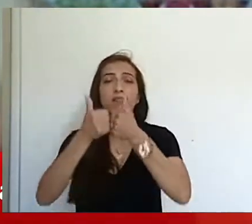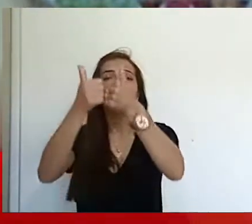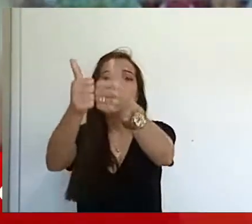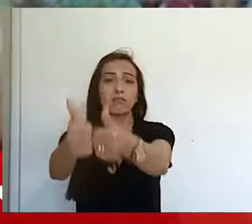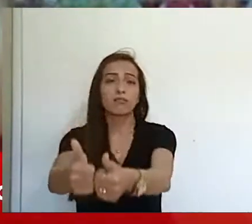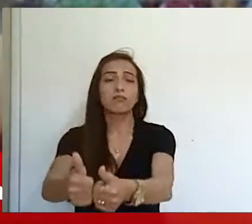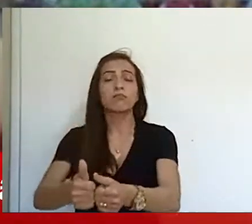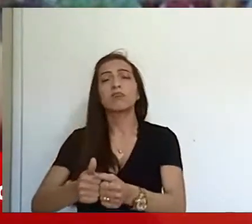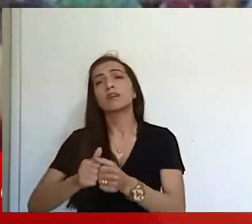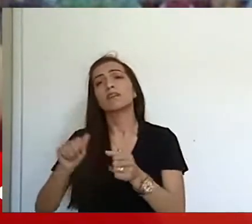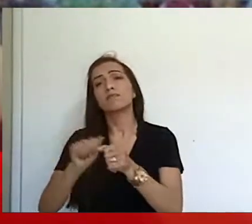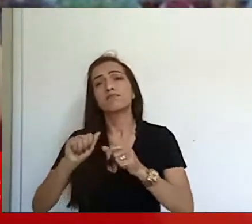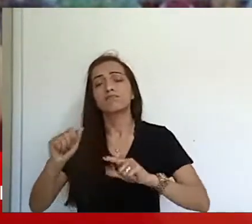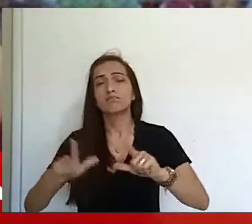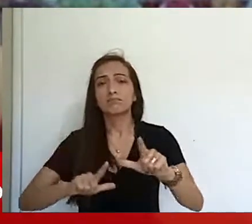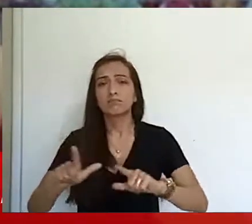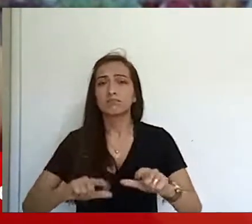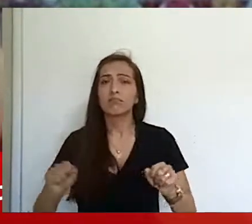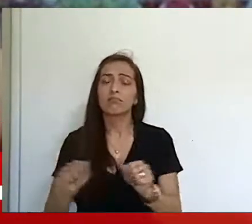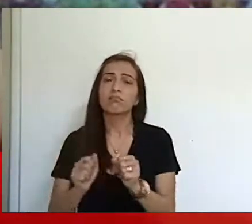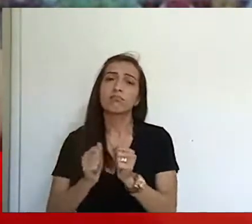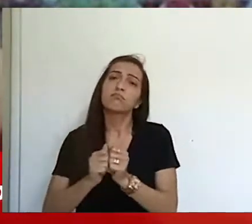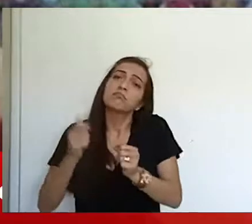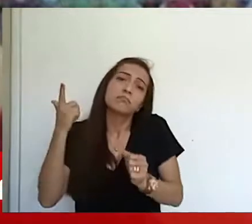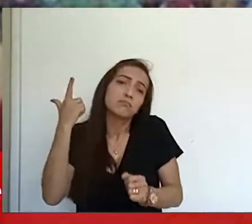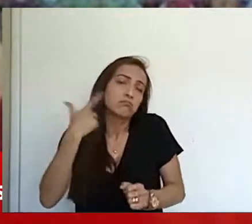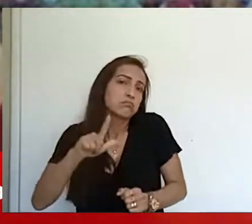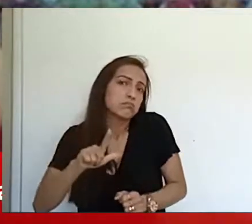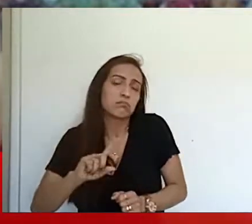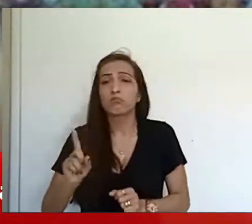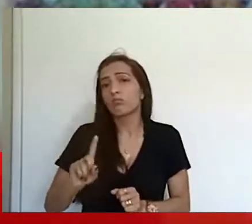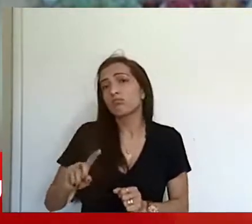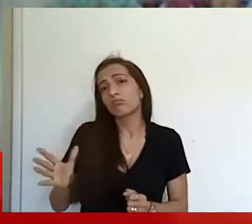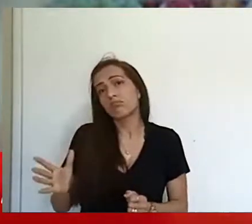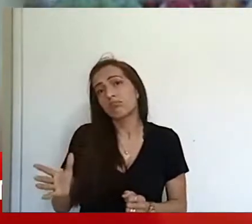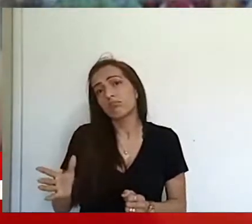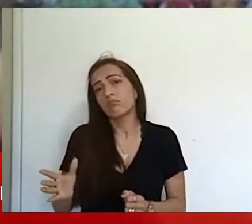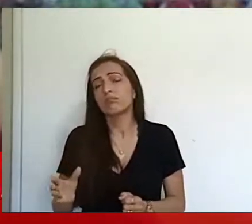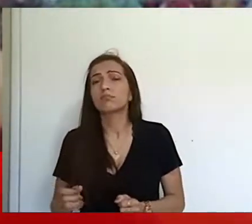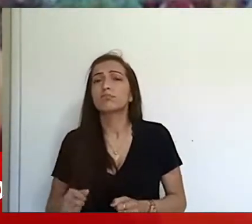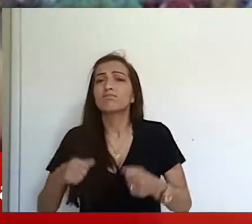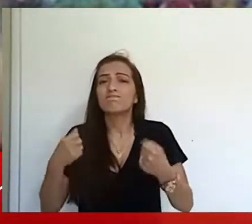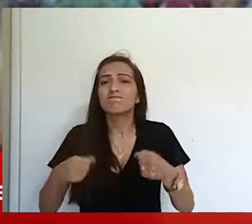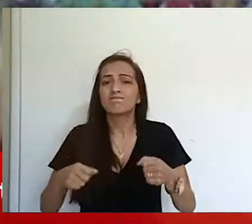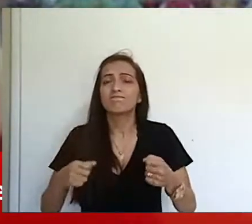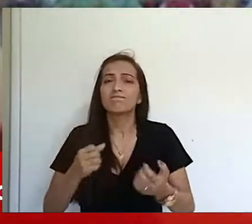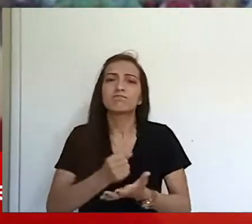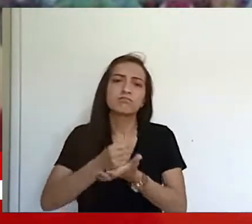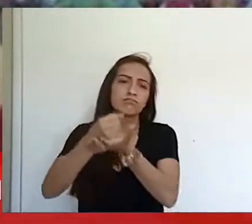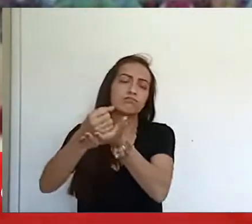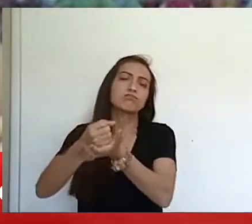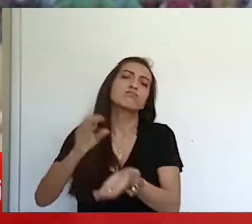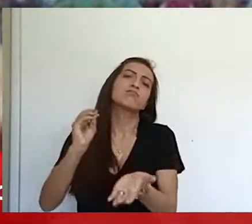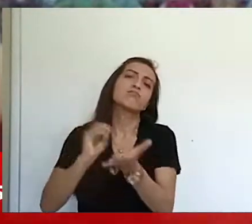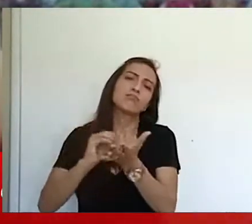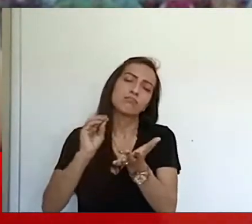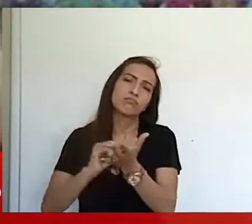a gente não vai entrar nessa discussão das condições precárias ou da inexistência de condições